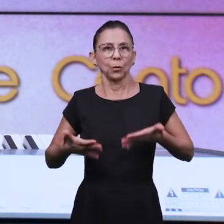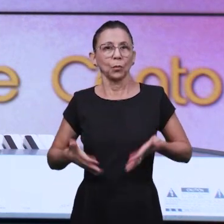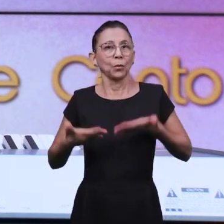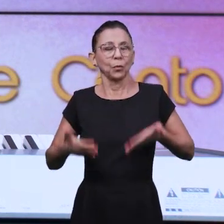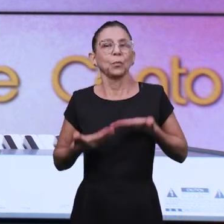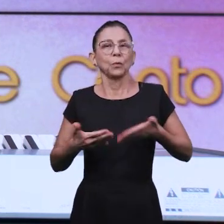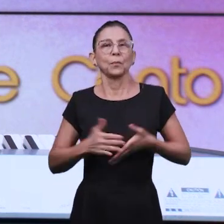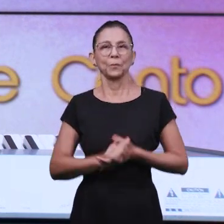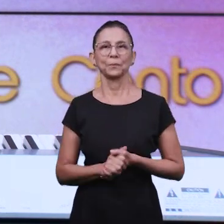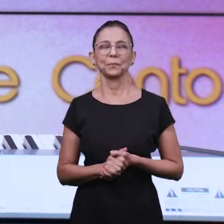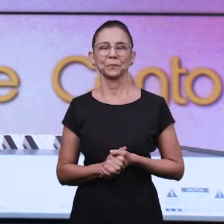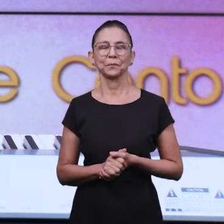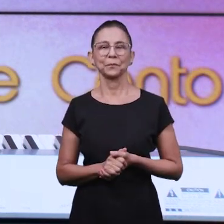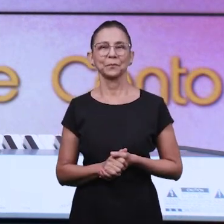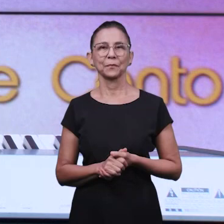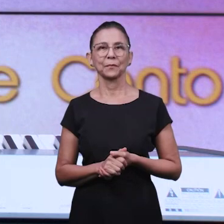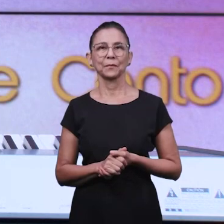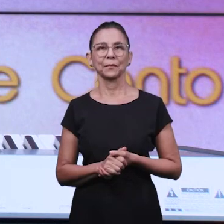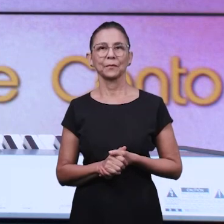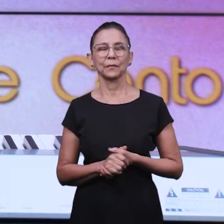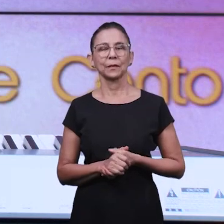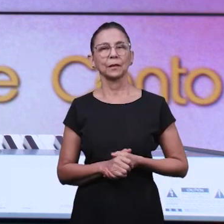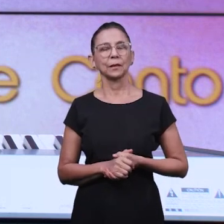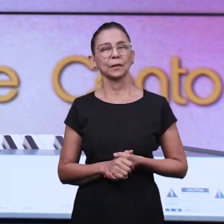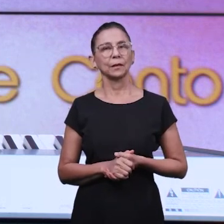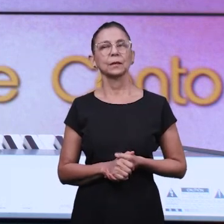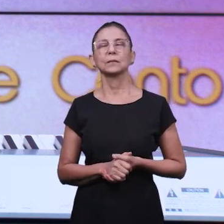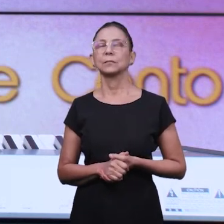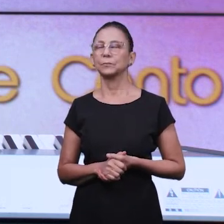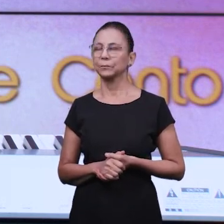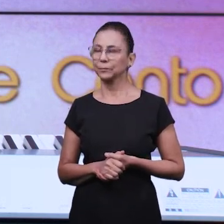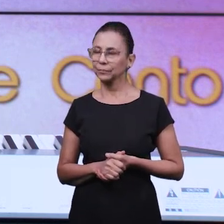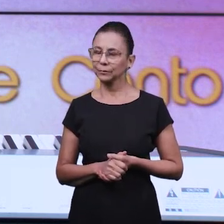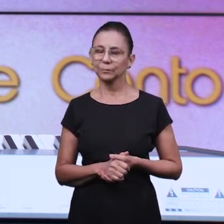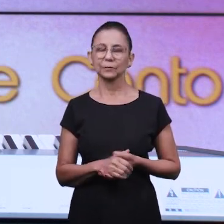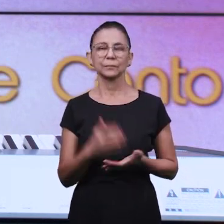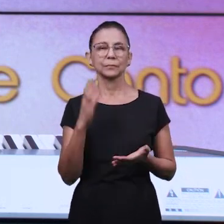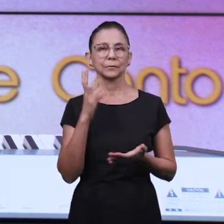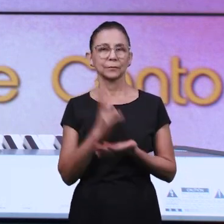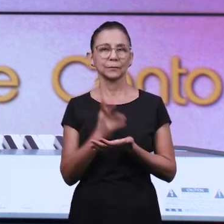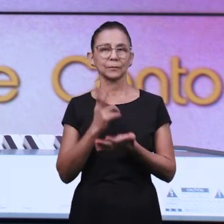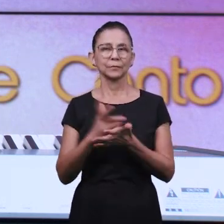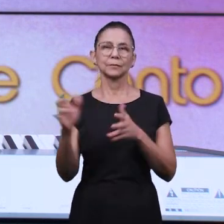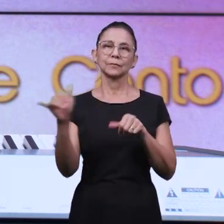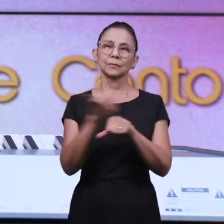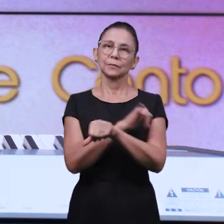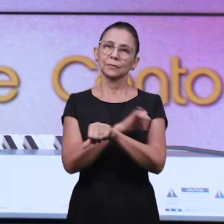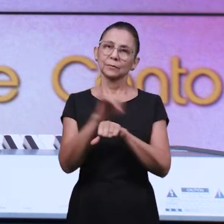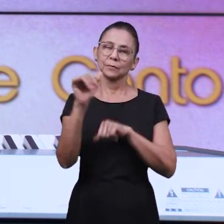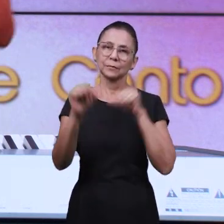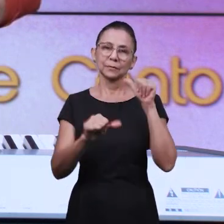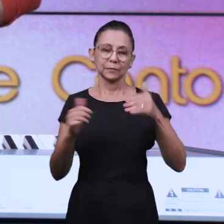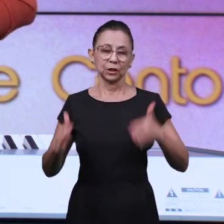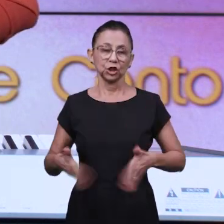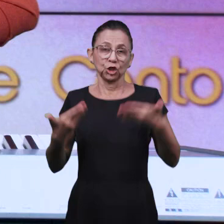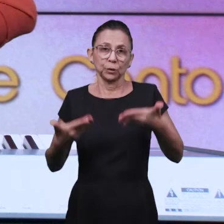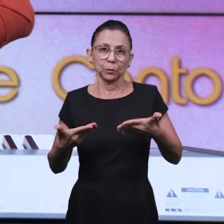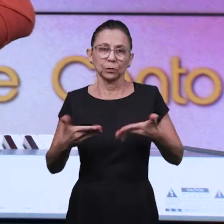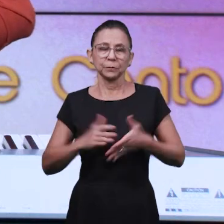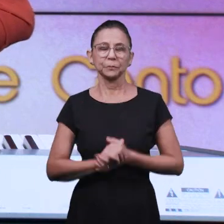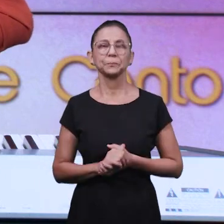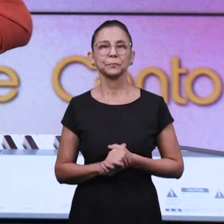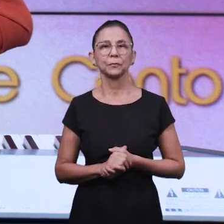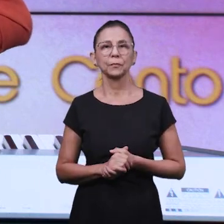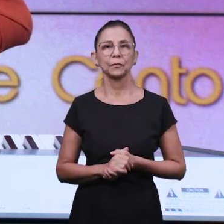Vamos mudar para a vogal I. Mesmo esquema, mesma quantidade de estímulos, mudando para a vogal I,